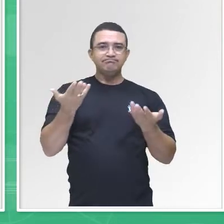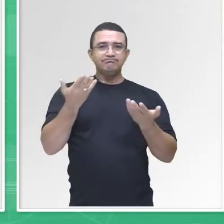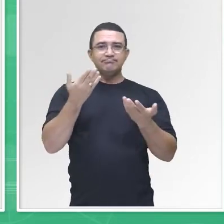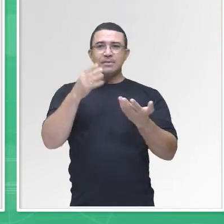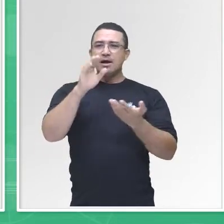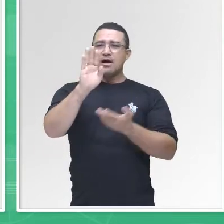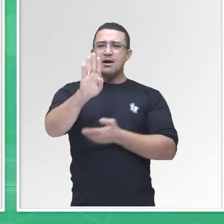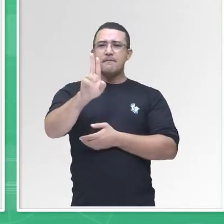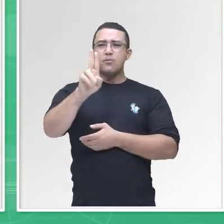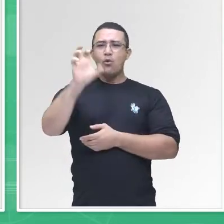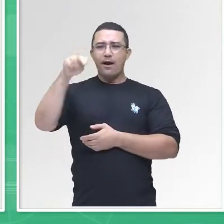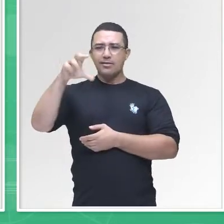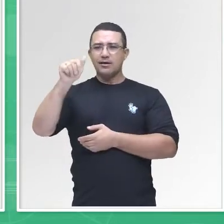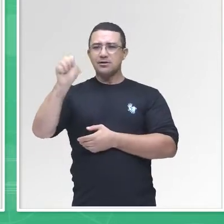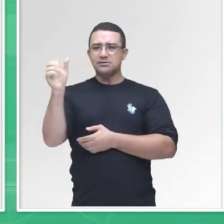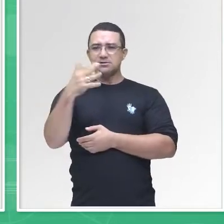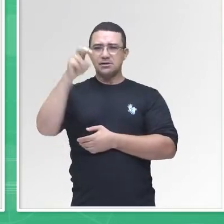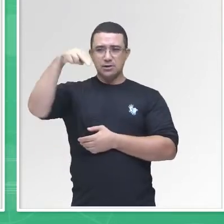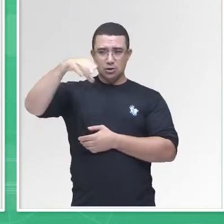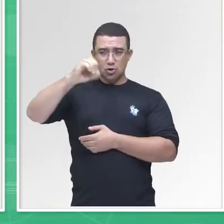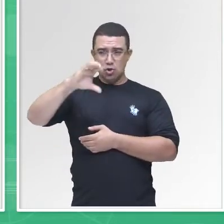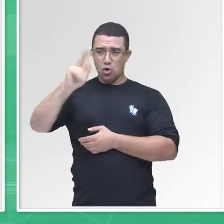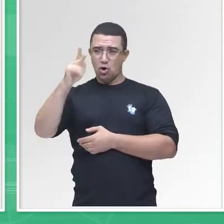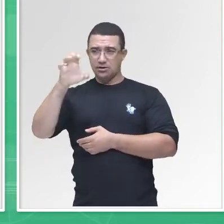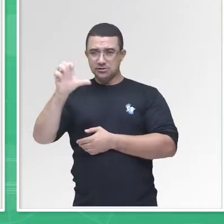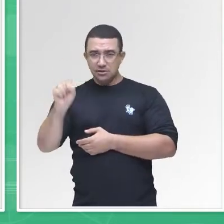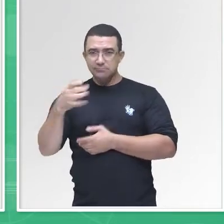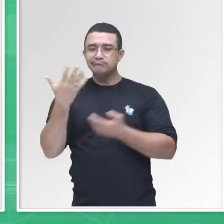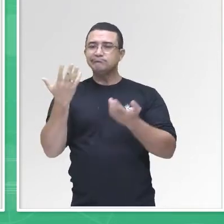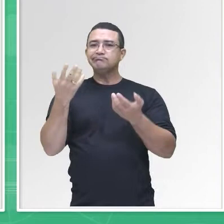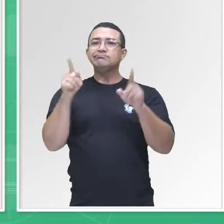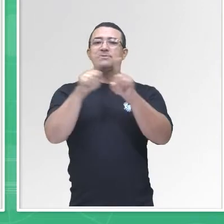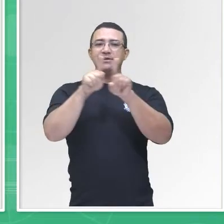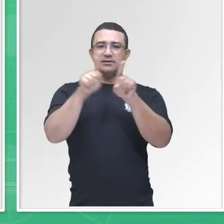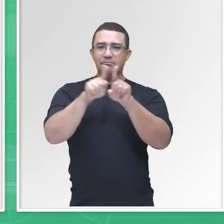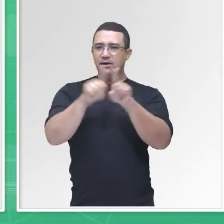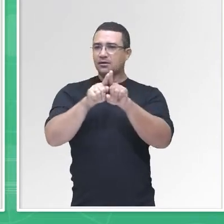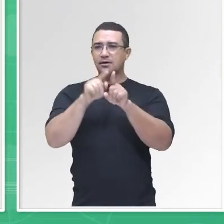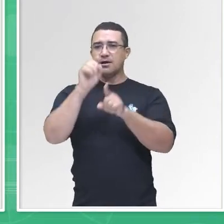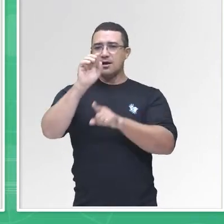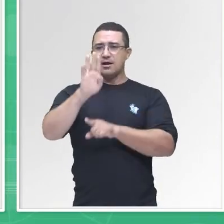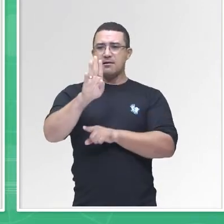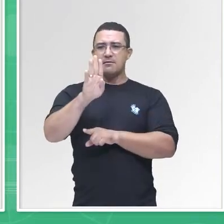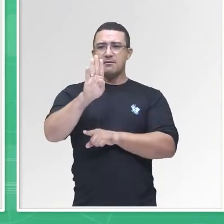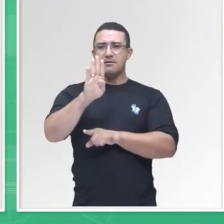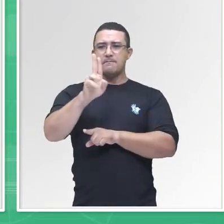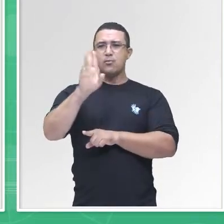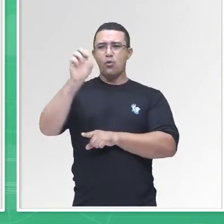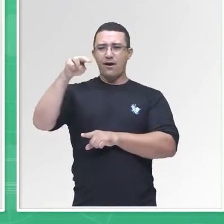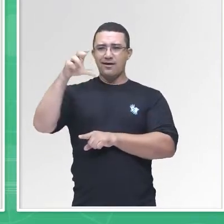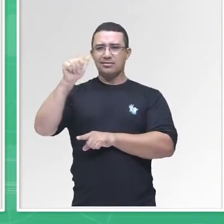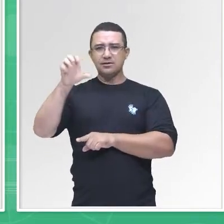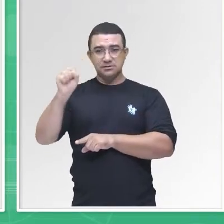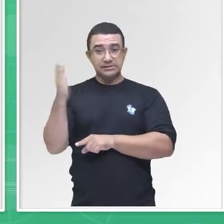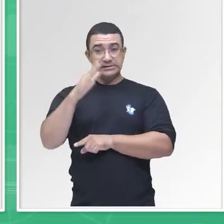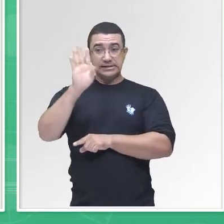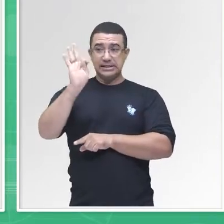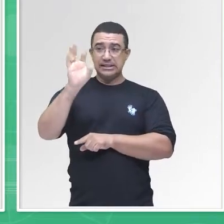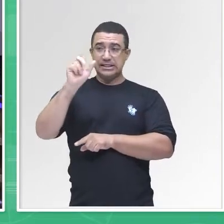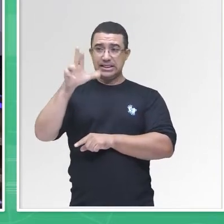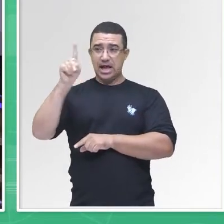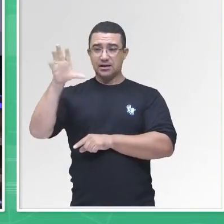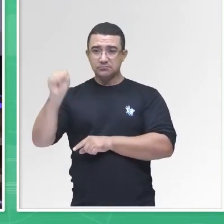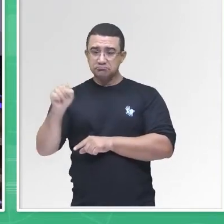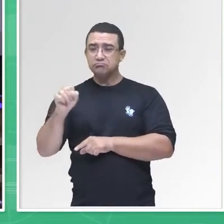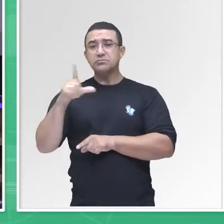fiquemos e aprendemos a partir dessas saudações aqui na língua espanhola, tanto as formais como as informais,